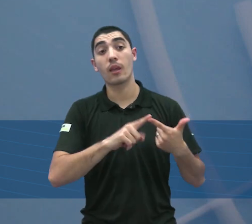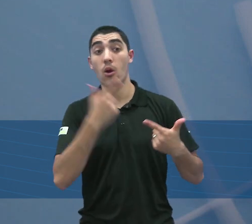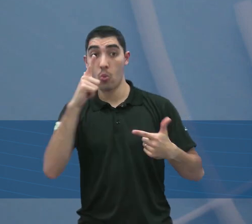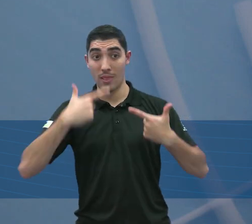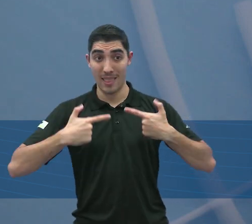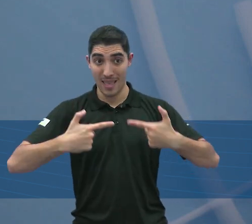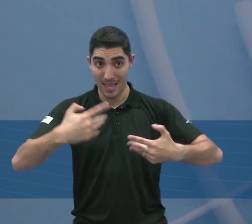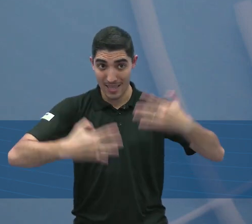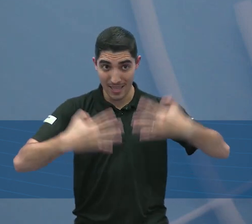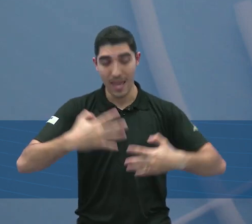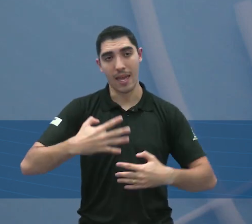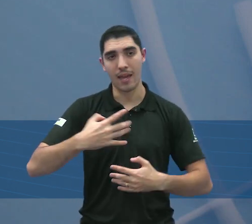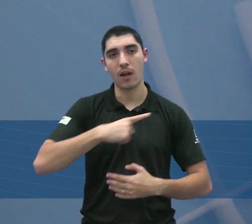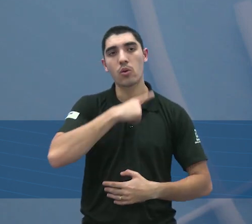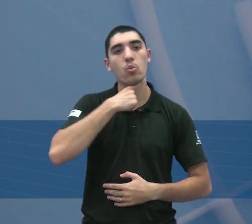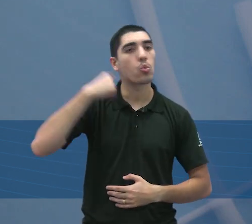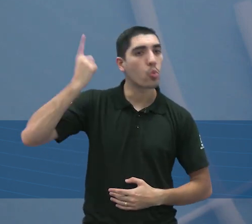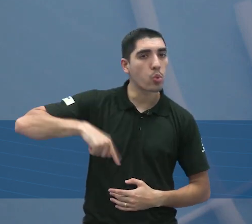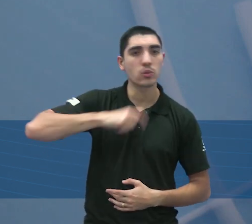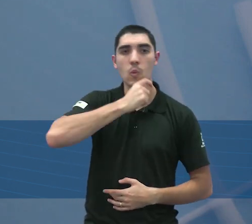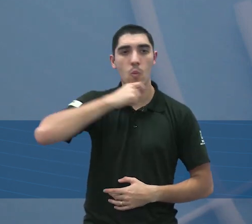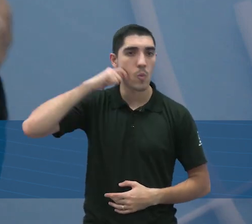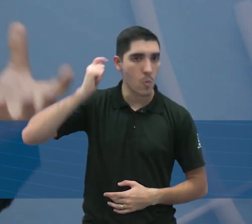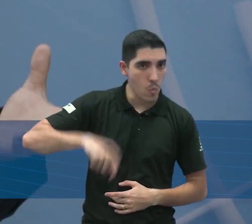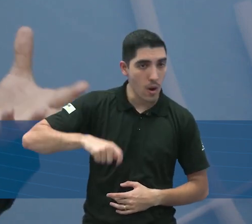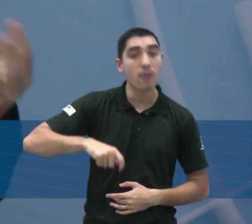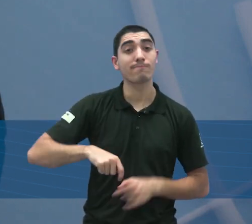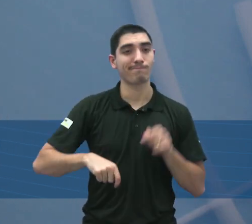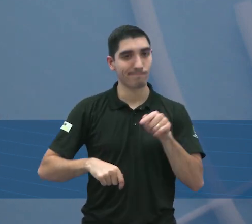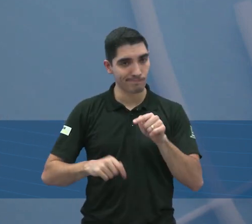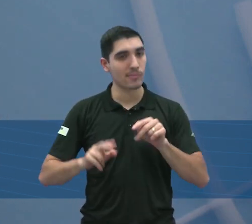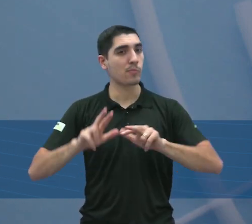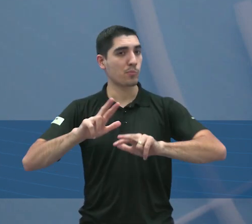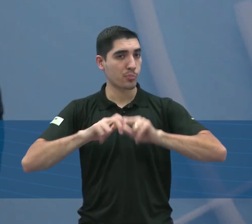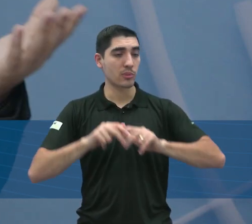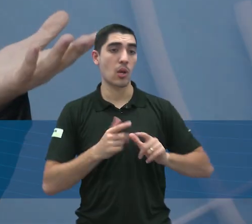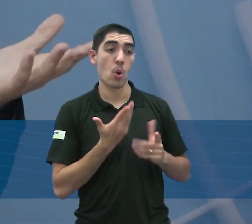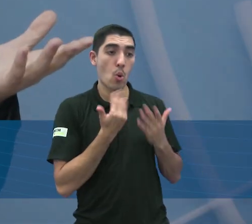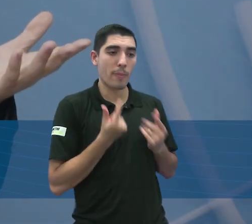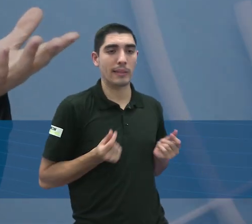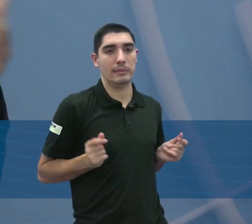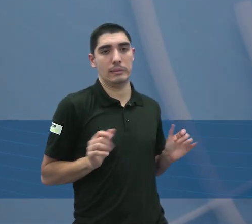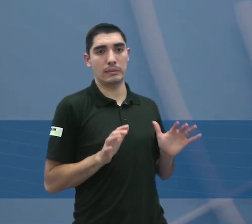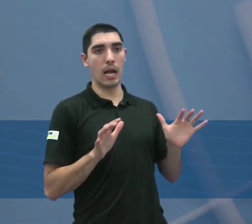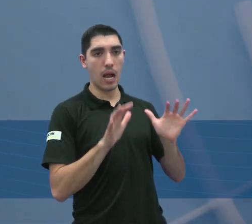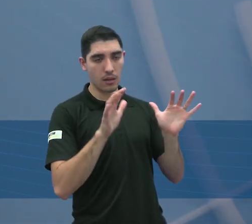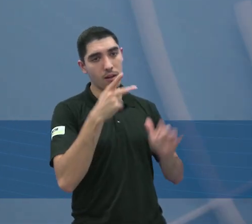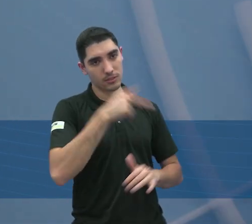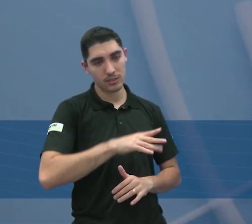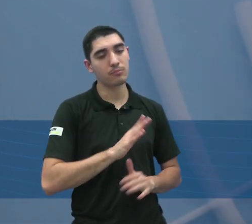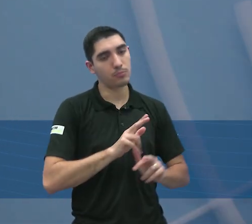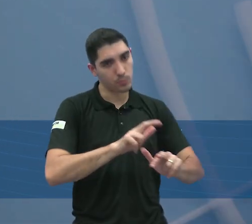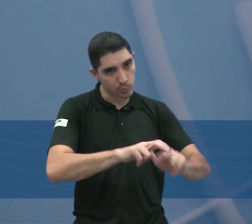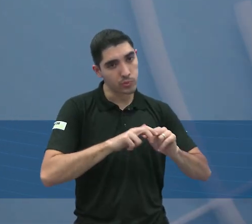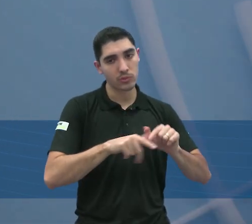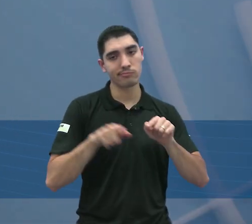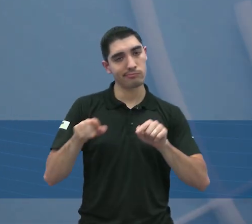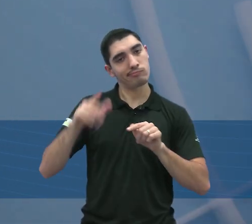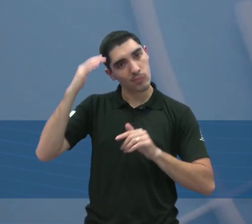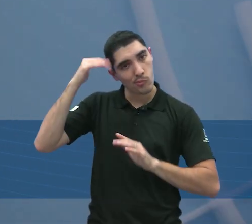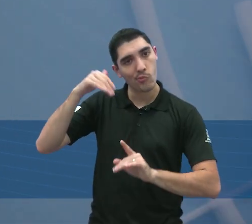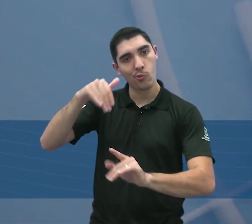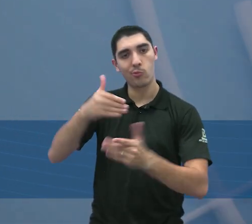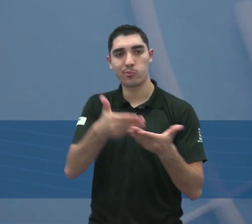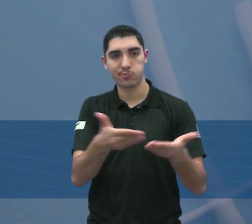segue sendo aí outro foco que encarece a comida e o custo de vida dos brasileiros, de forma geral, né? Dito